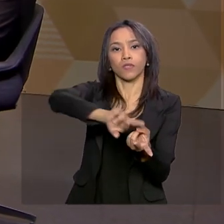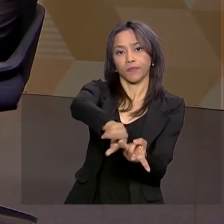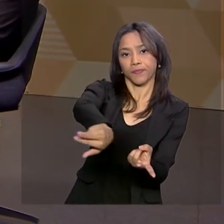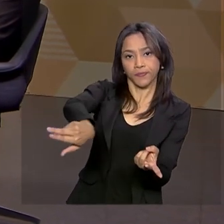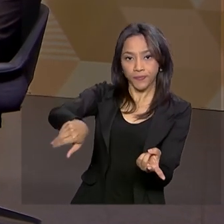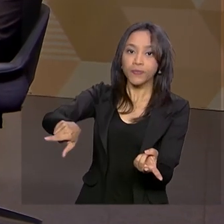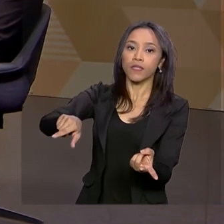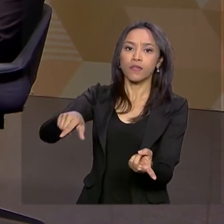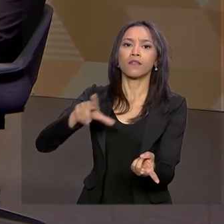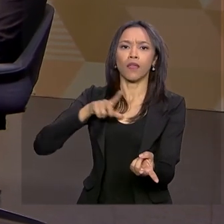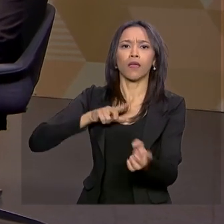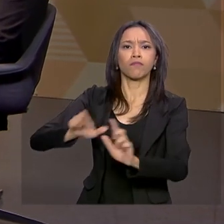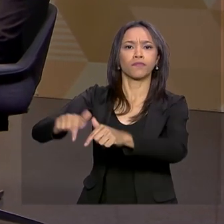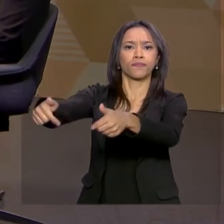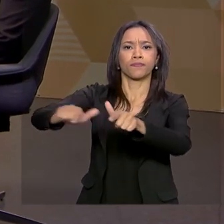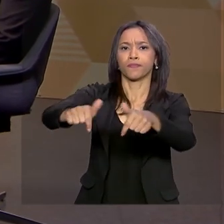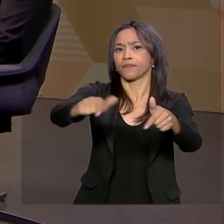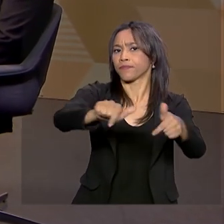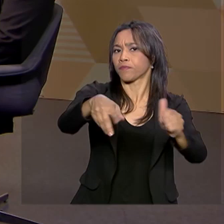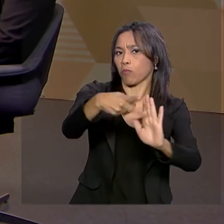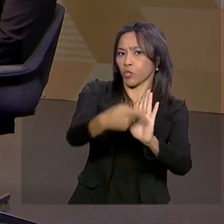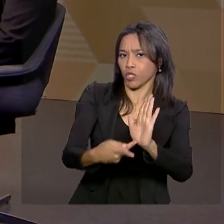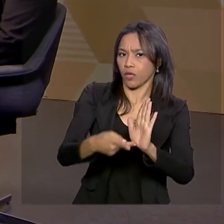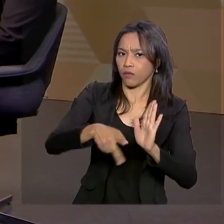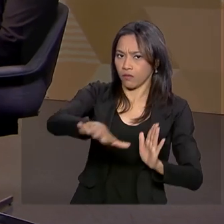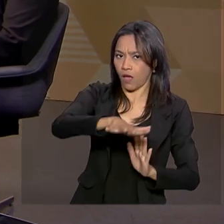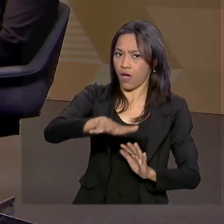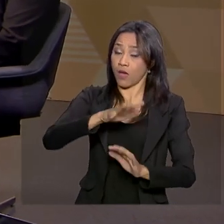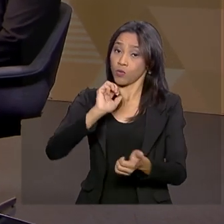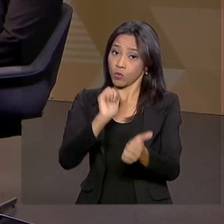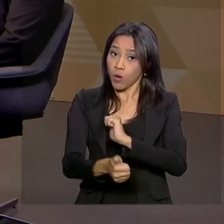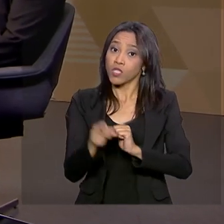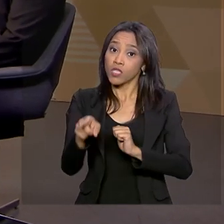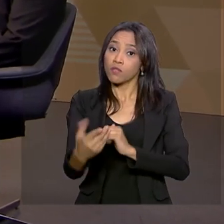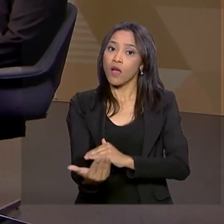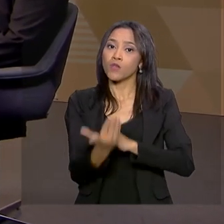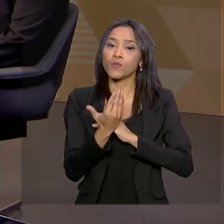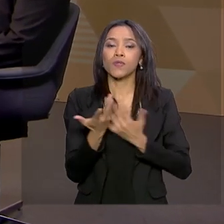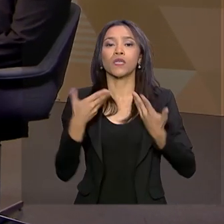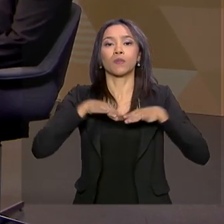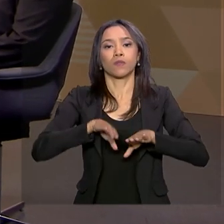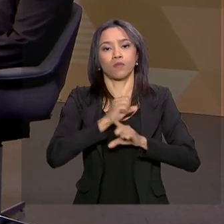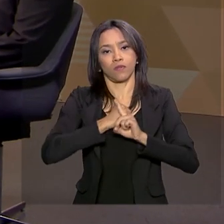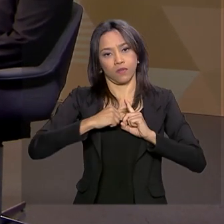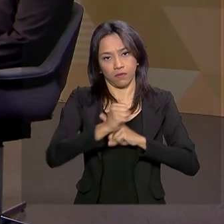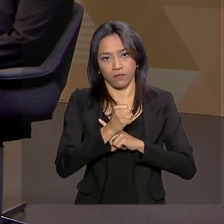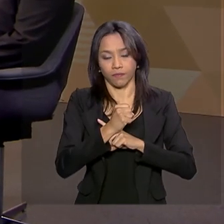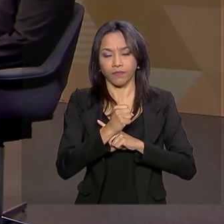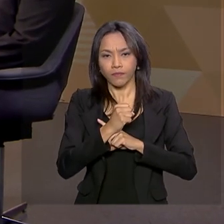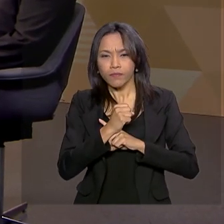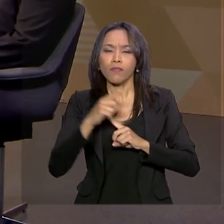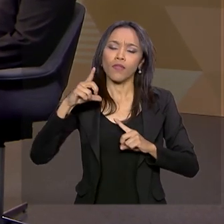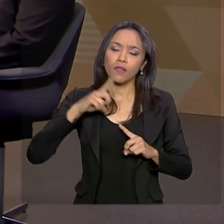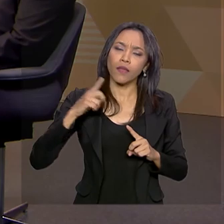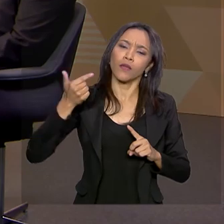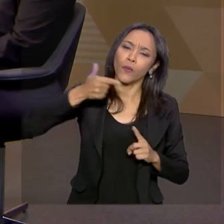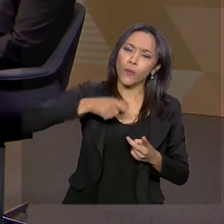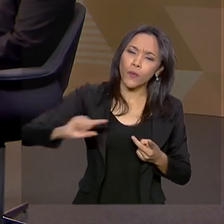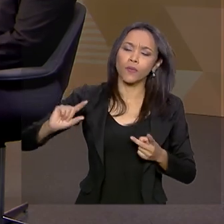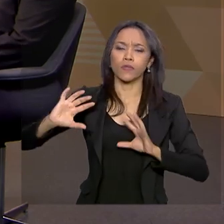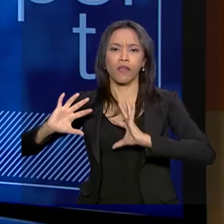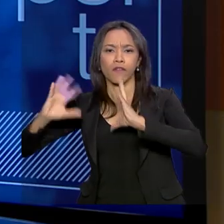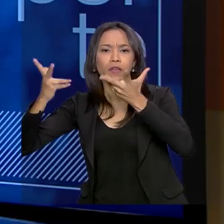né, que possibilita a inclusão social, Né? Não só tem alguns eventos de participação,